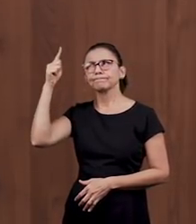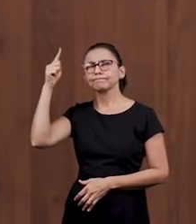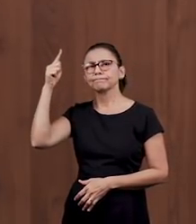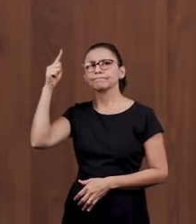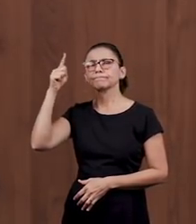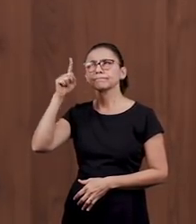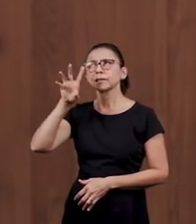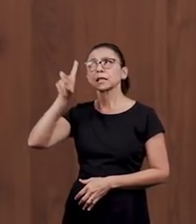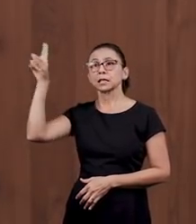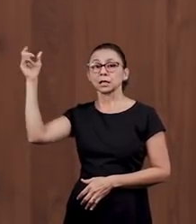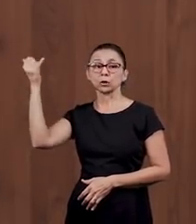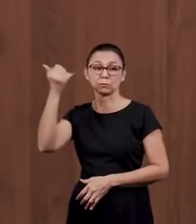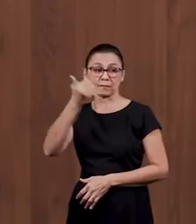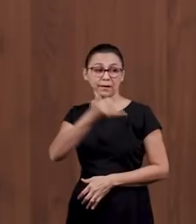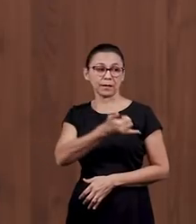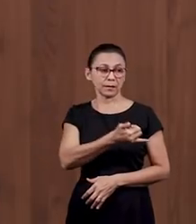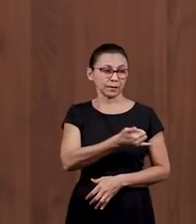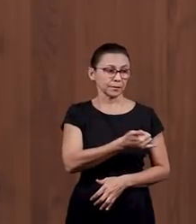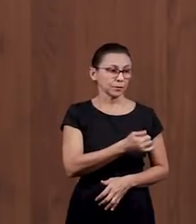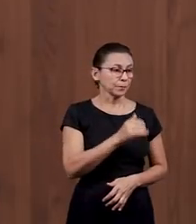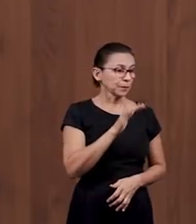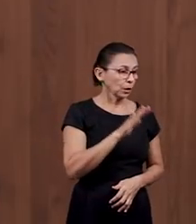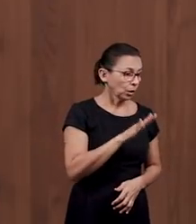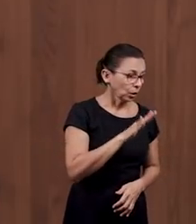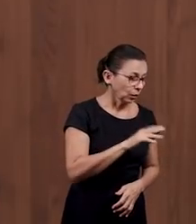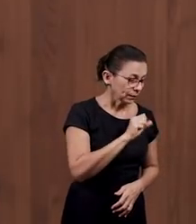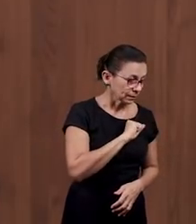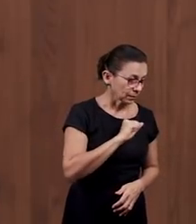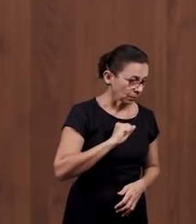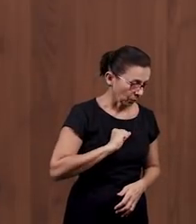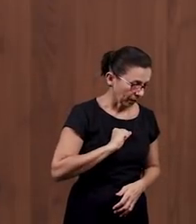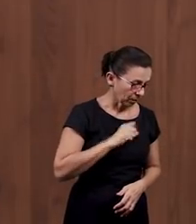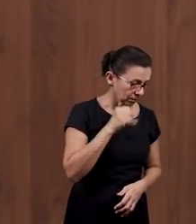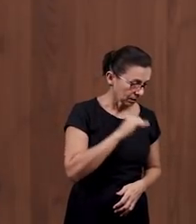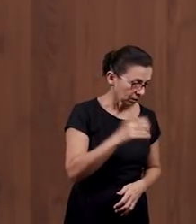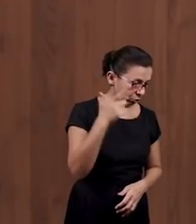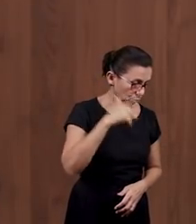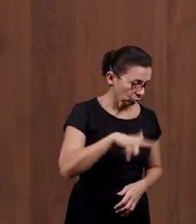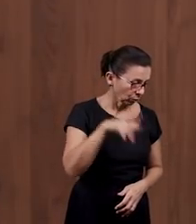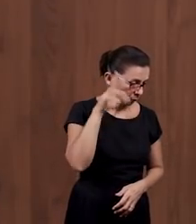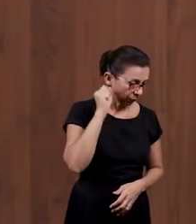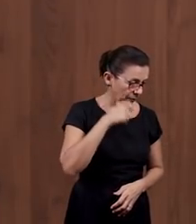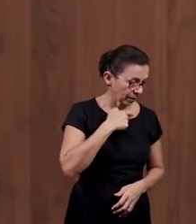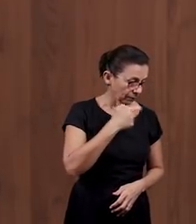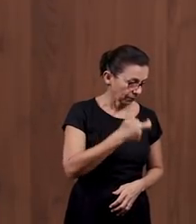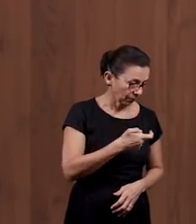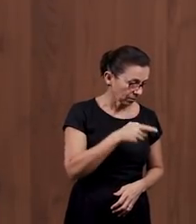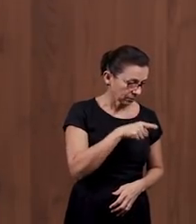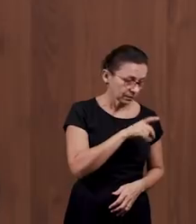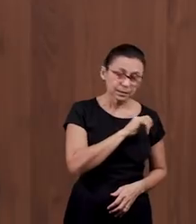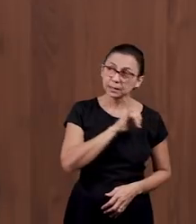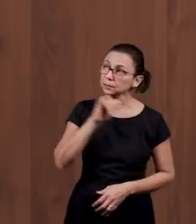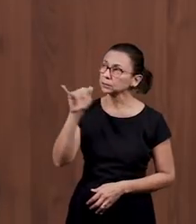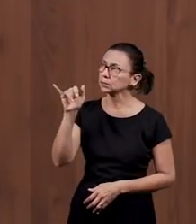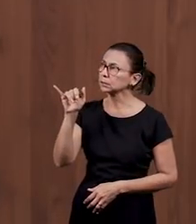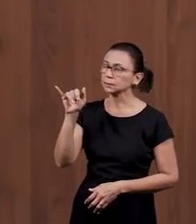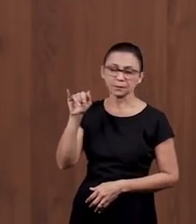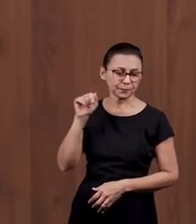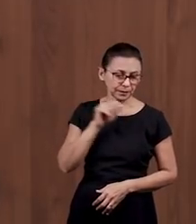Eli disse: Samuel, vai, e se você ouvir a voz novamente, você diz assim: